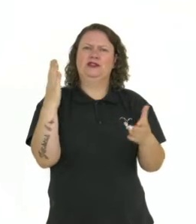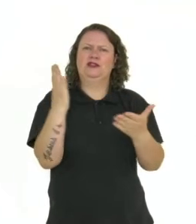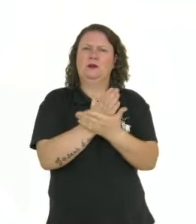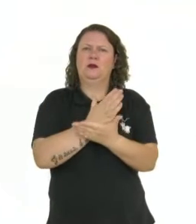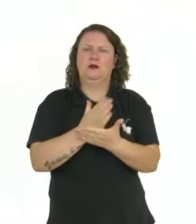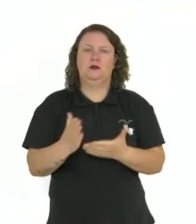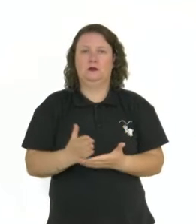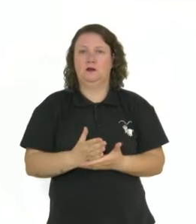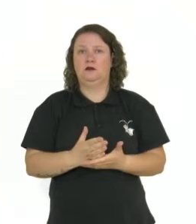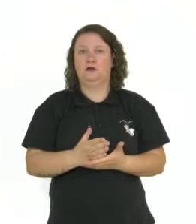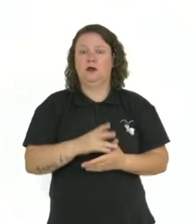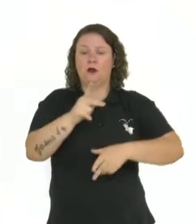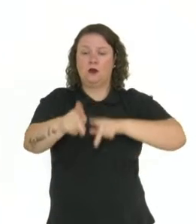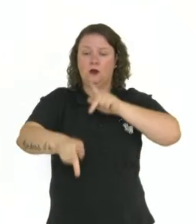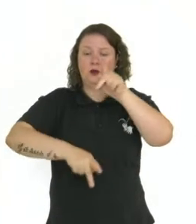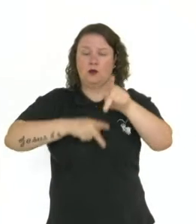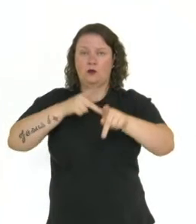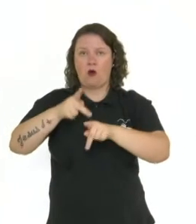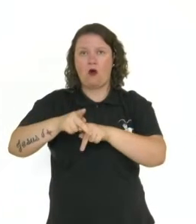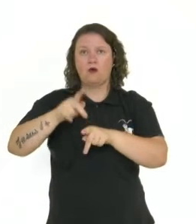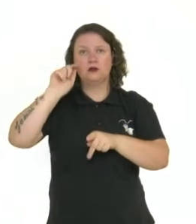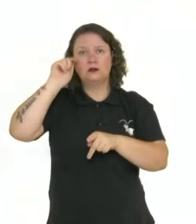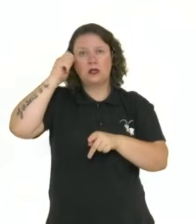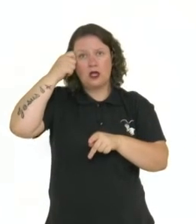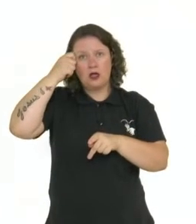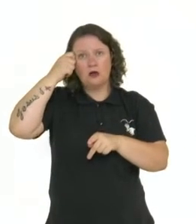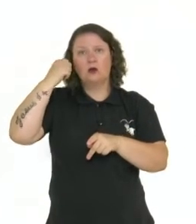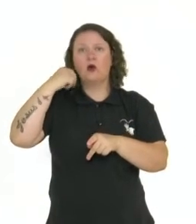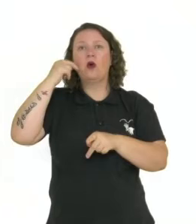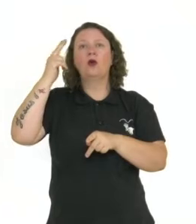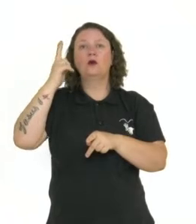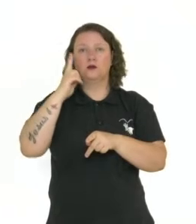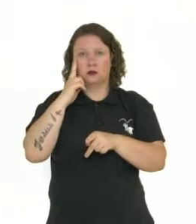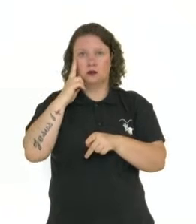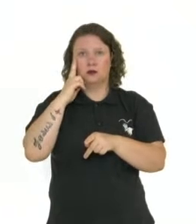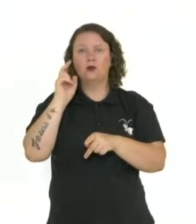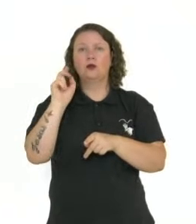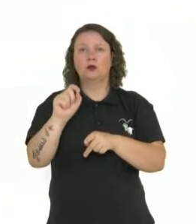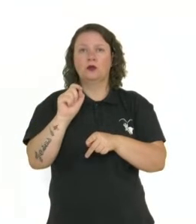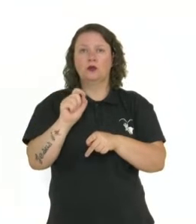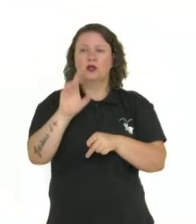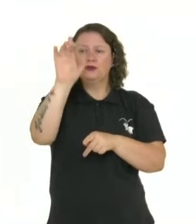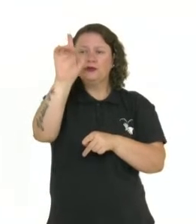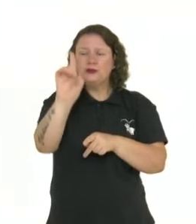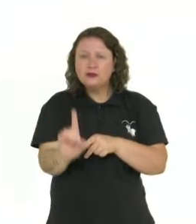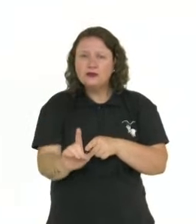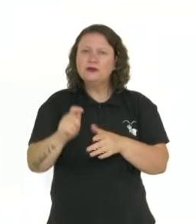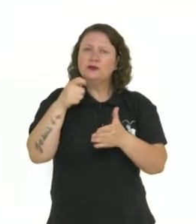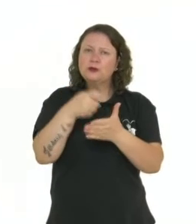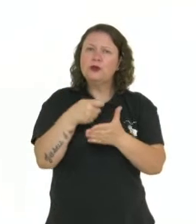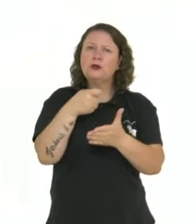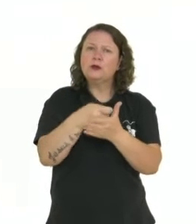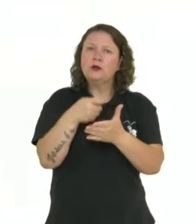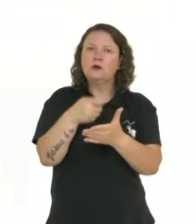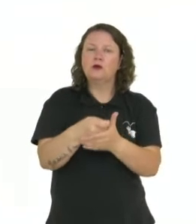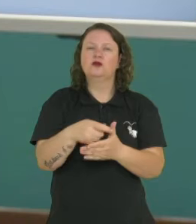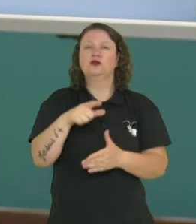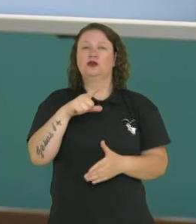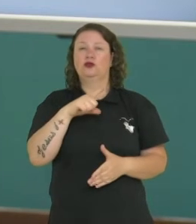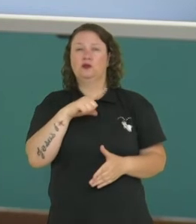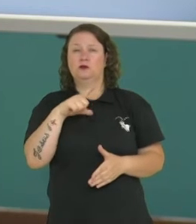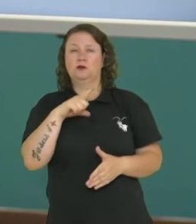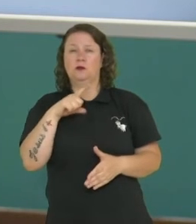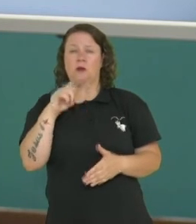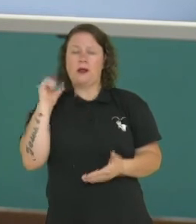então negra não ter direitos, eles começaram a buscar a igualdade. Por exemplo, teve massacres e prisões de líderes,